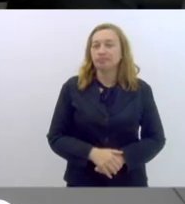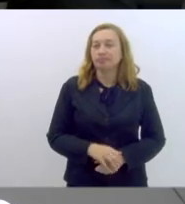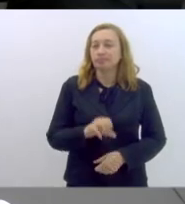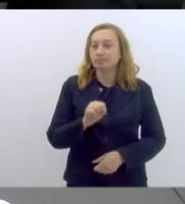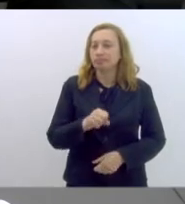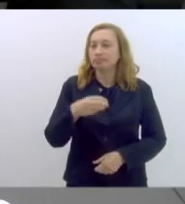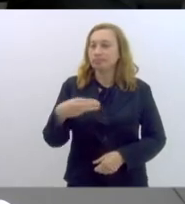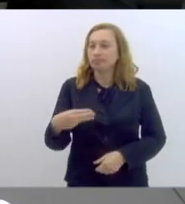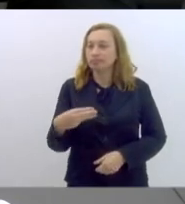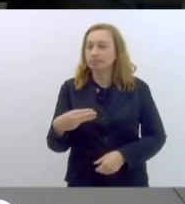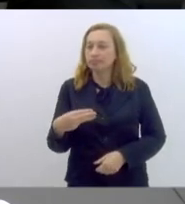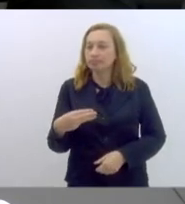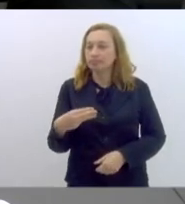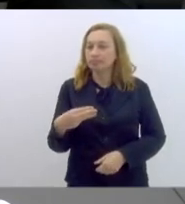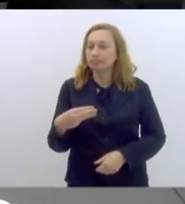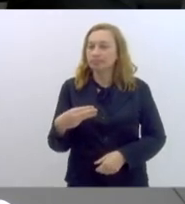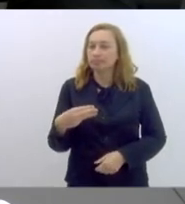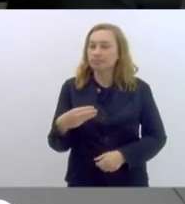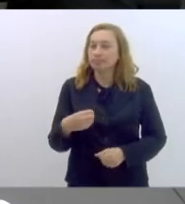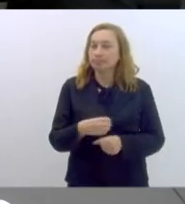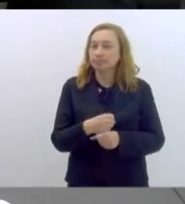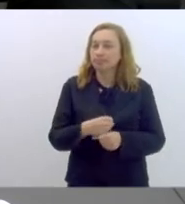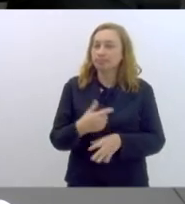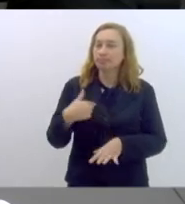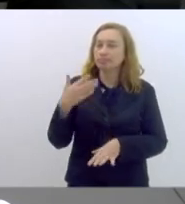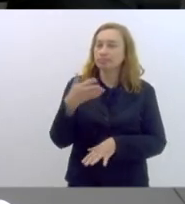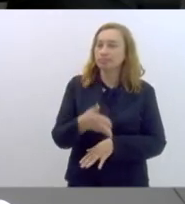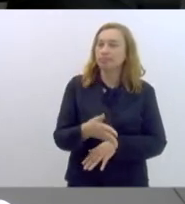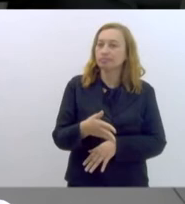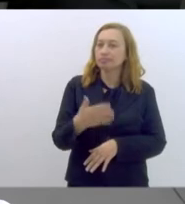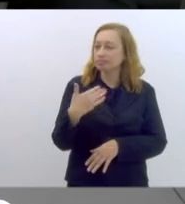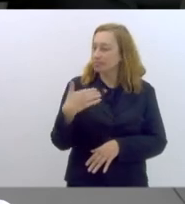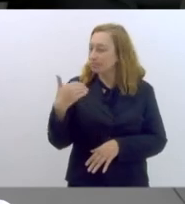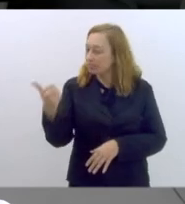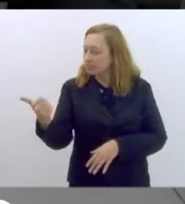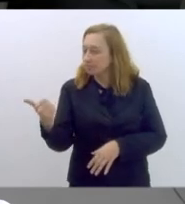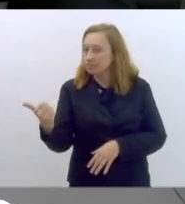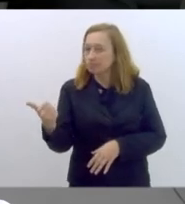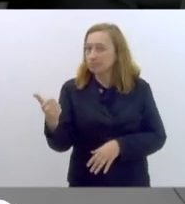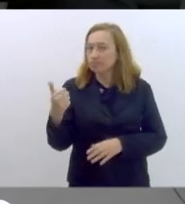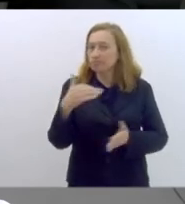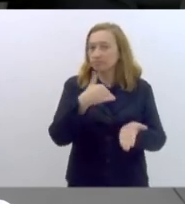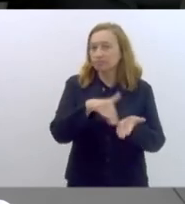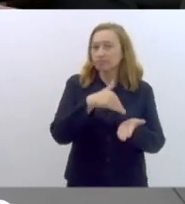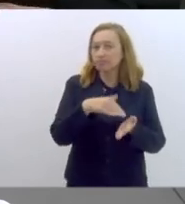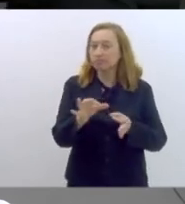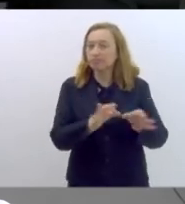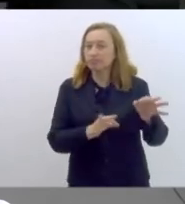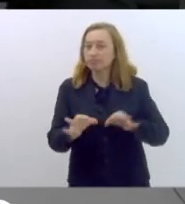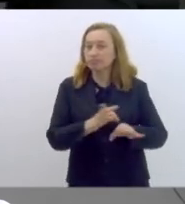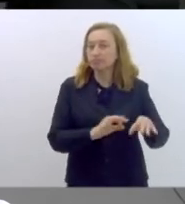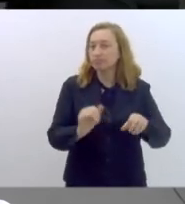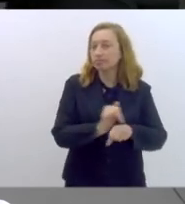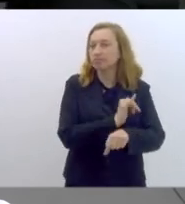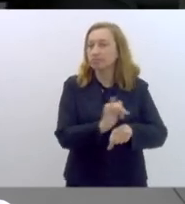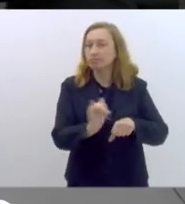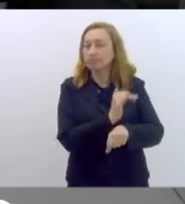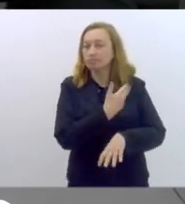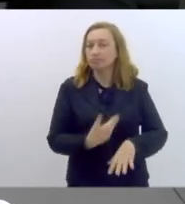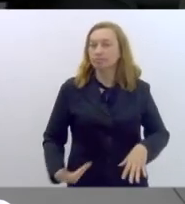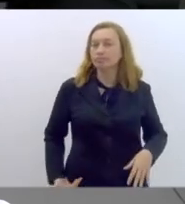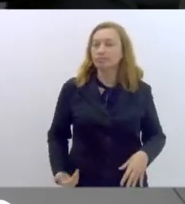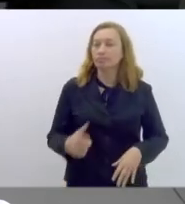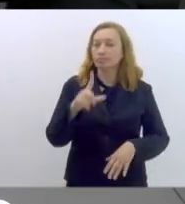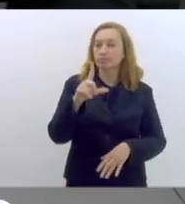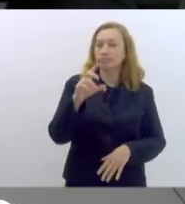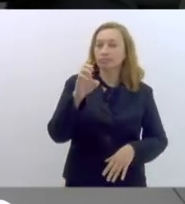eu entrei, fui chamado para a Secretaria de Planejamento pelo então governador Leonel